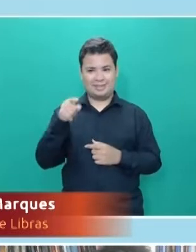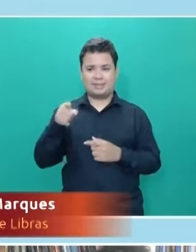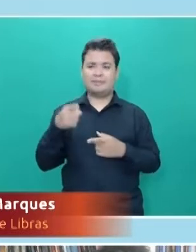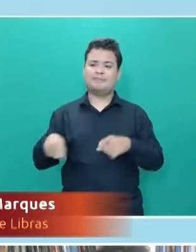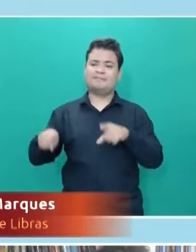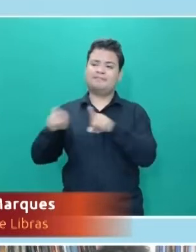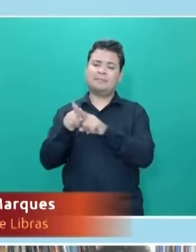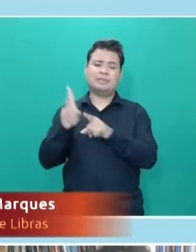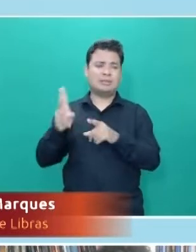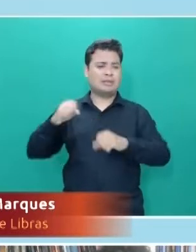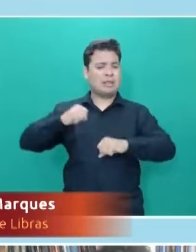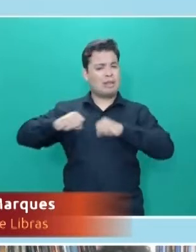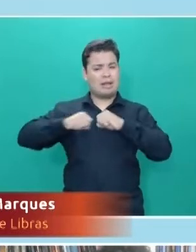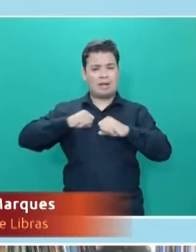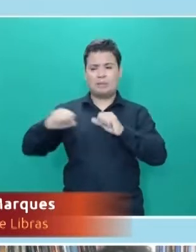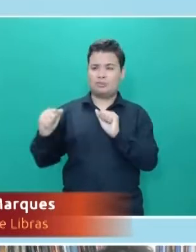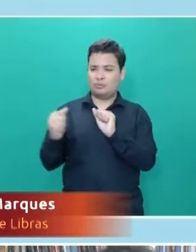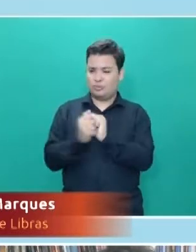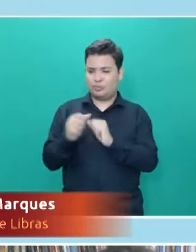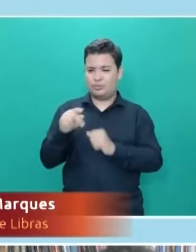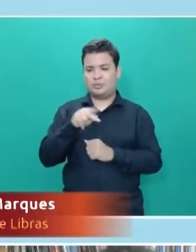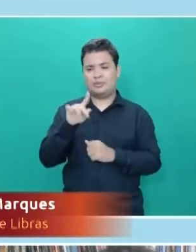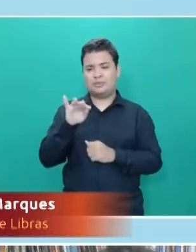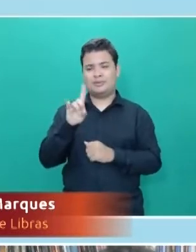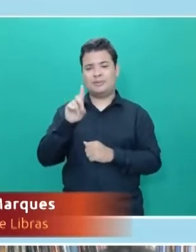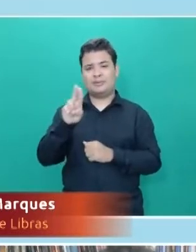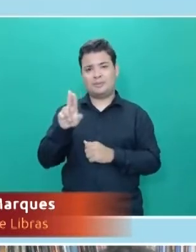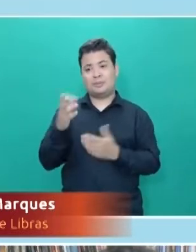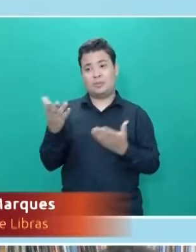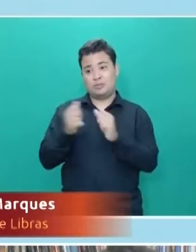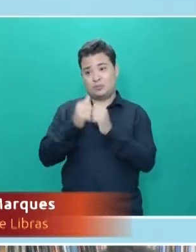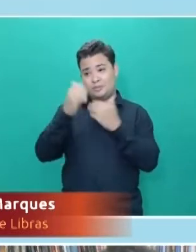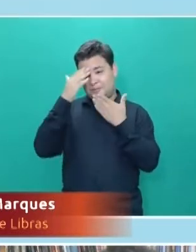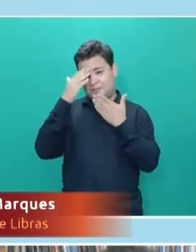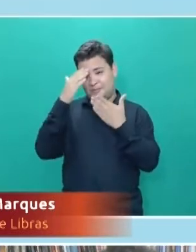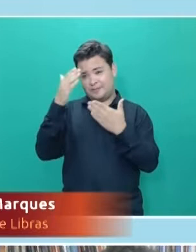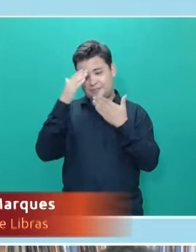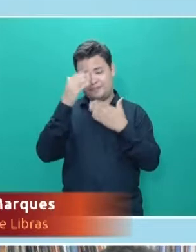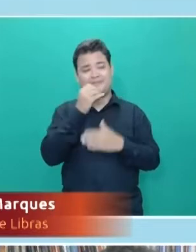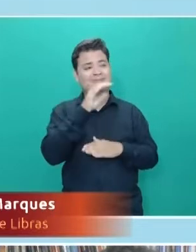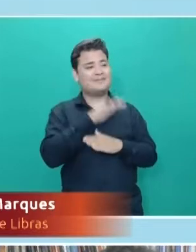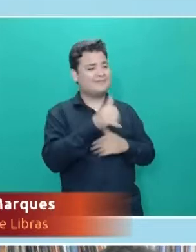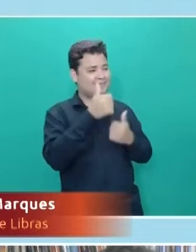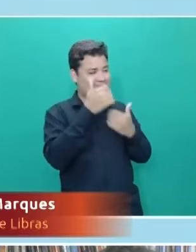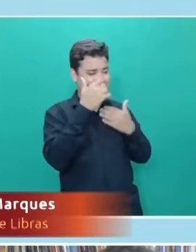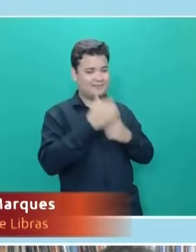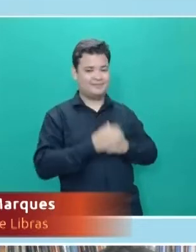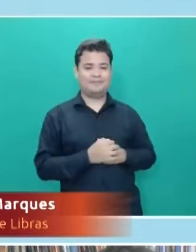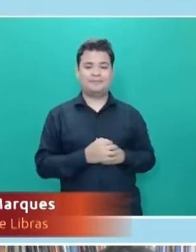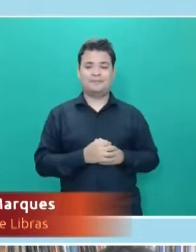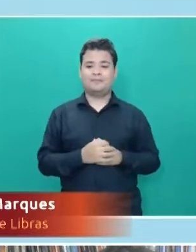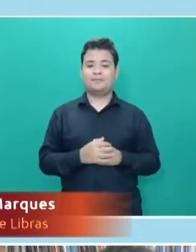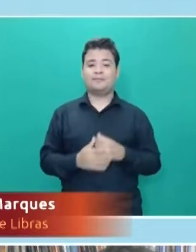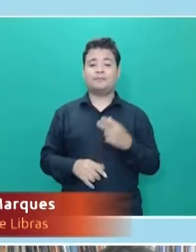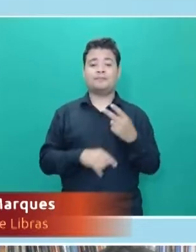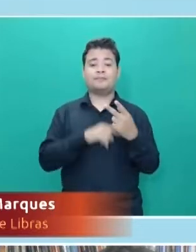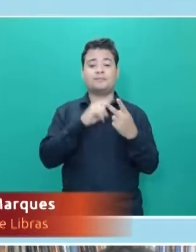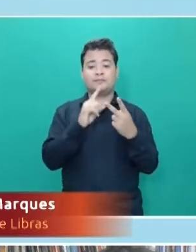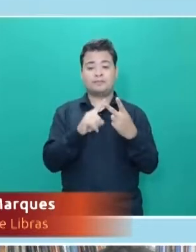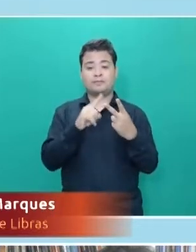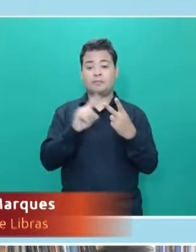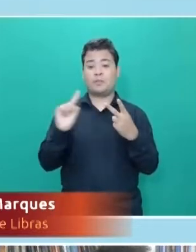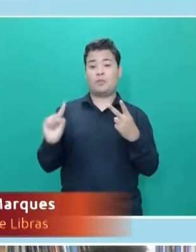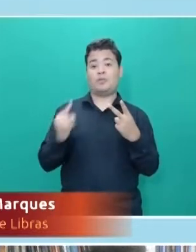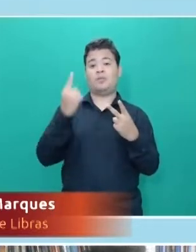muitos debates. Olá, professor Tadeu, muito obrigada pela sua presença. Boa tarde, boa tarde. E também, recebendo pela primeira